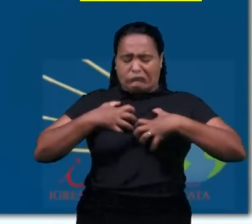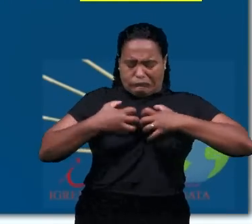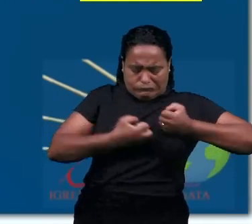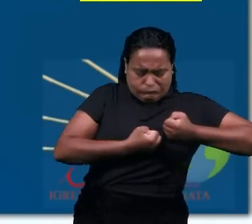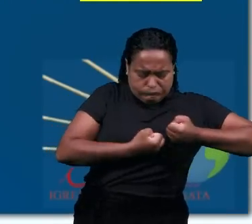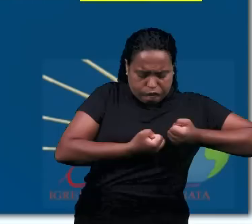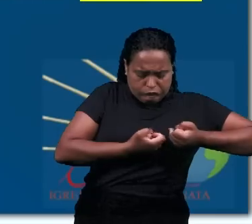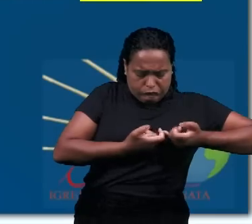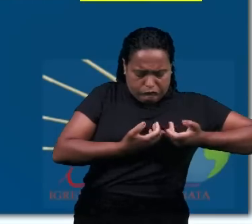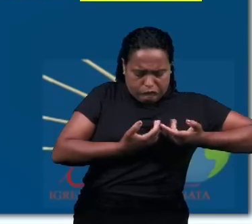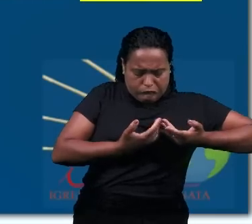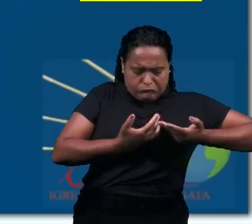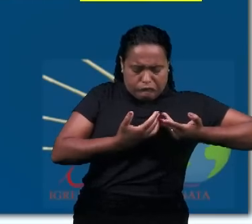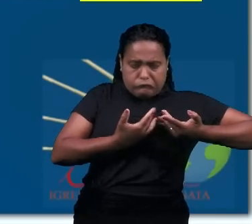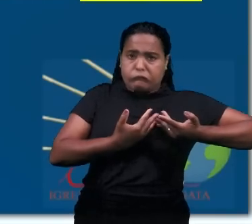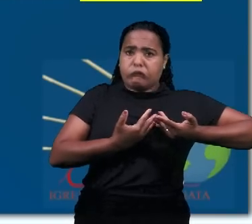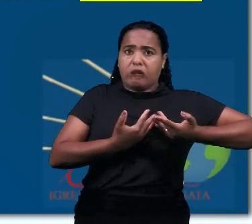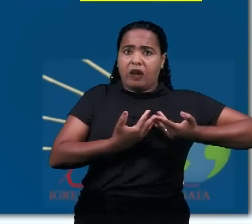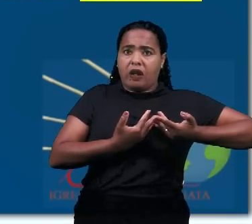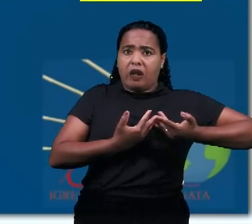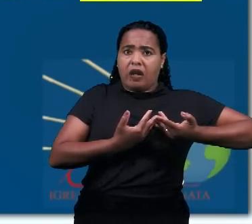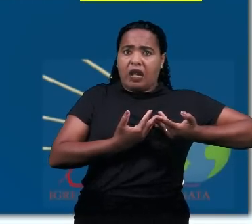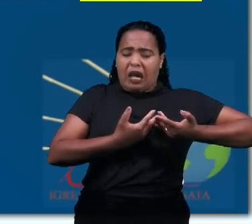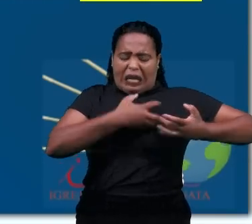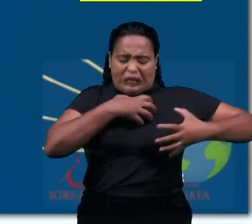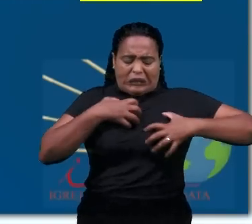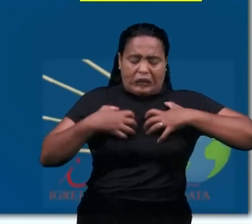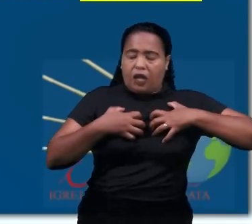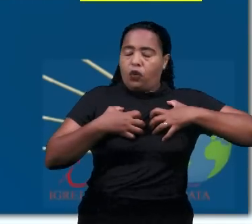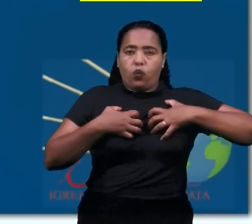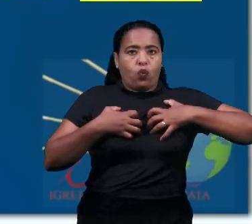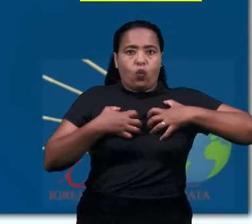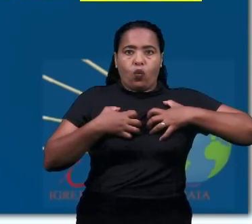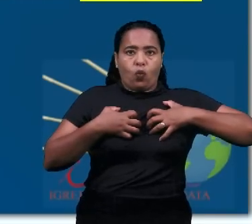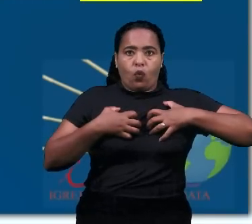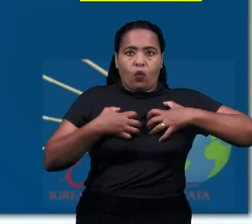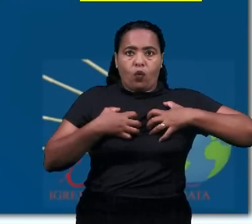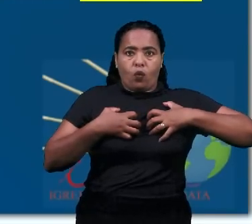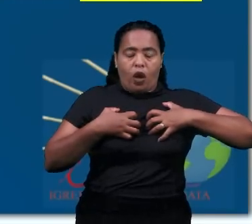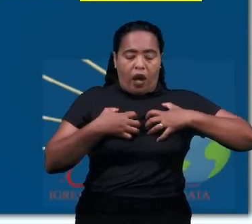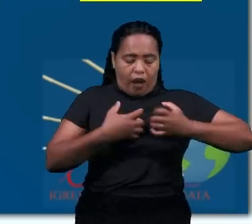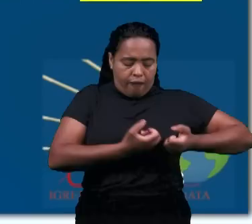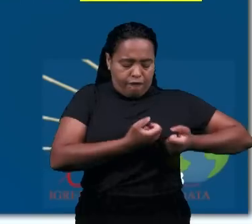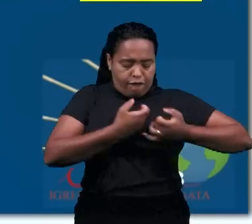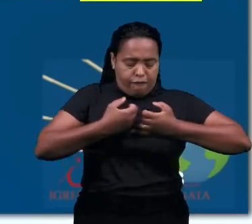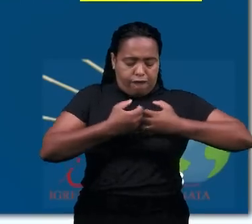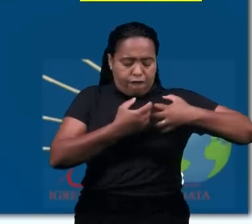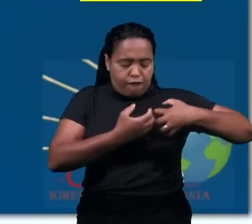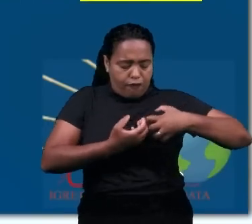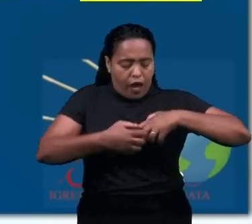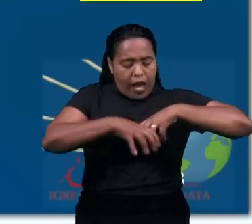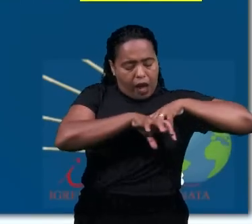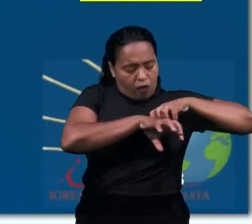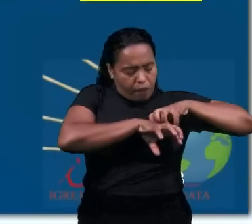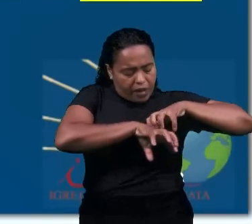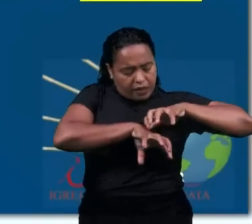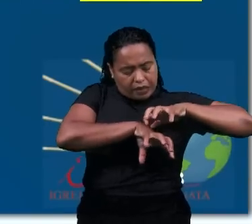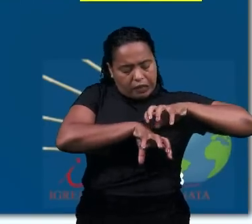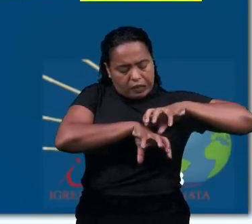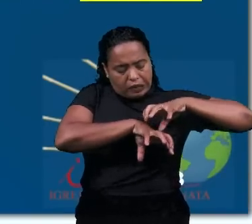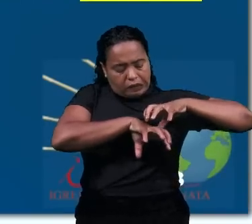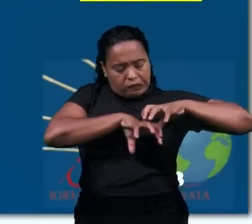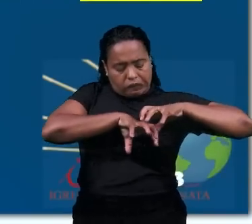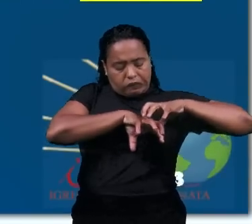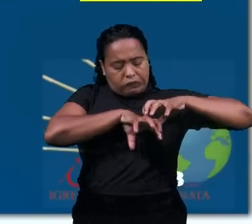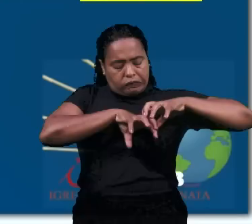brotando vos perturbe. A expressão raiz aí é importante, porque a tendência da